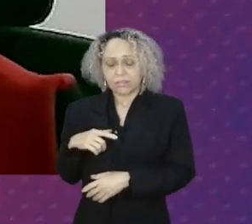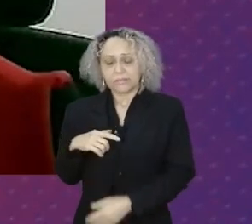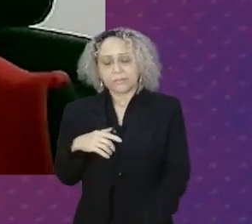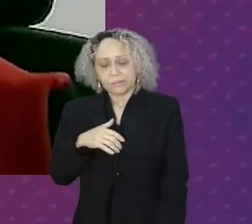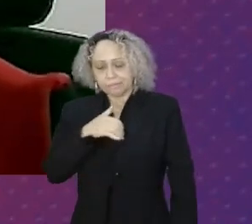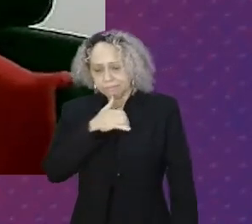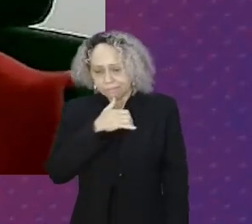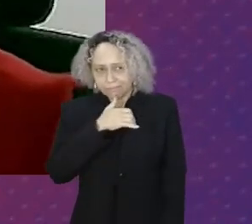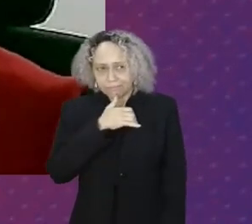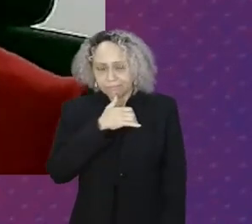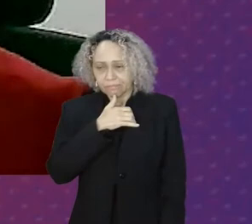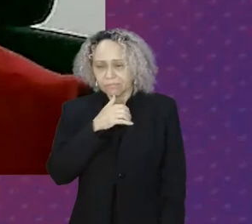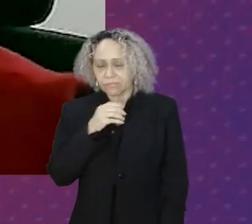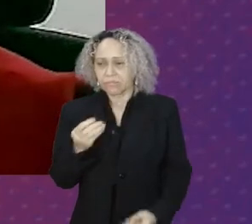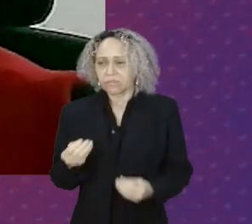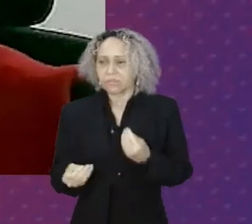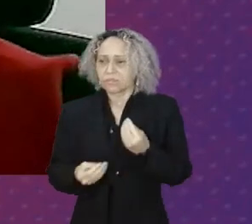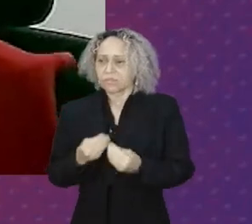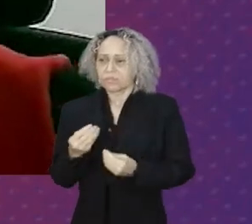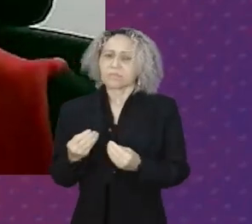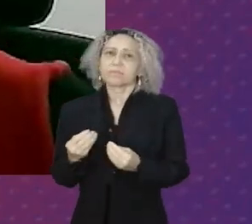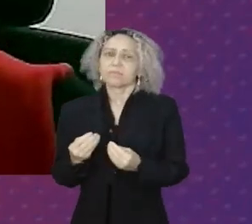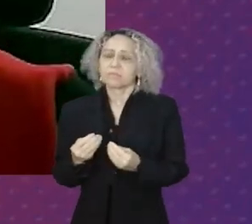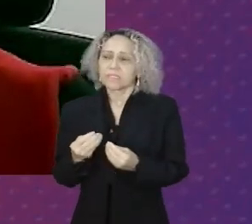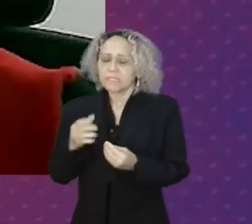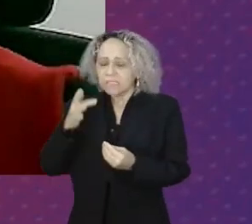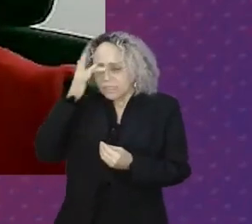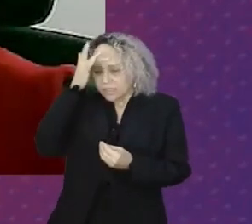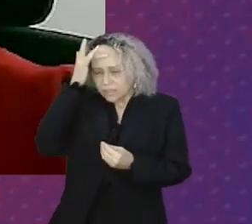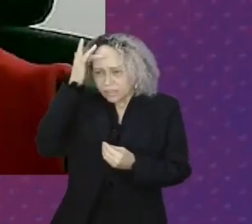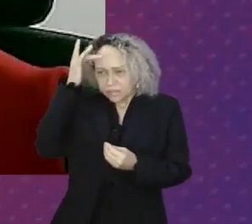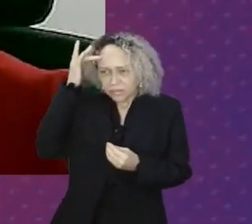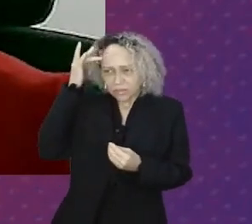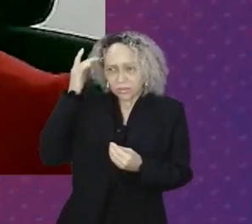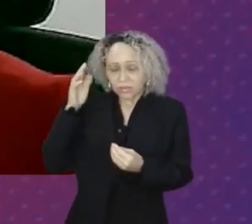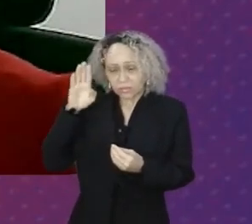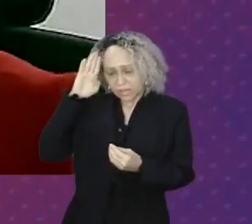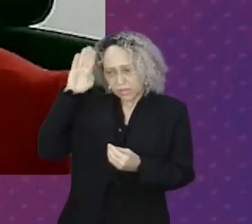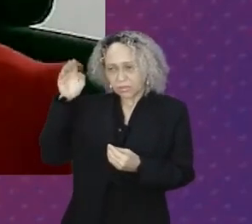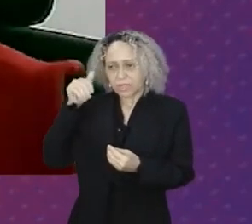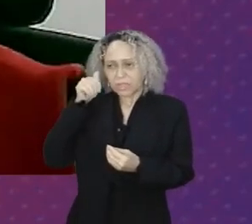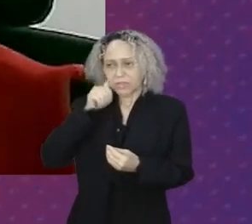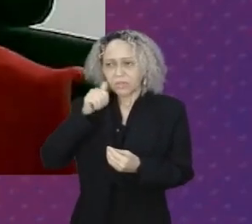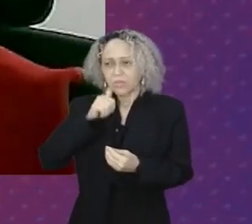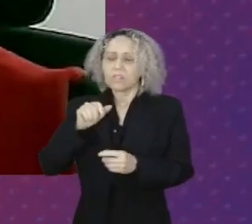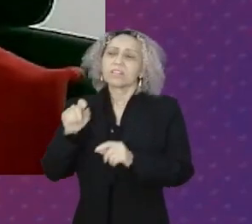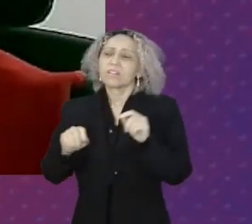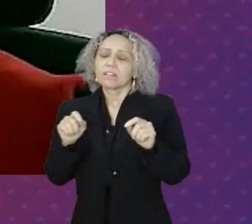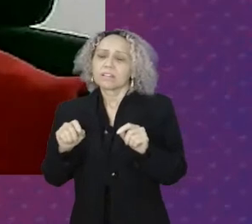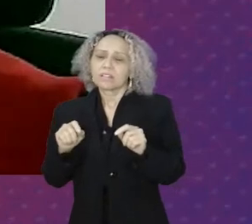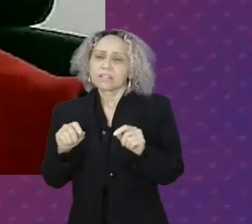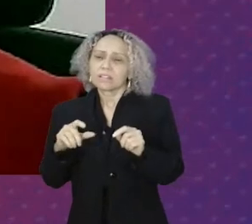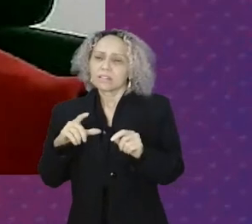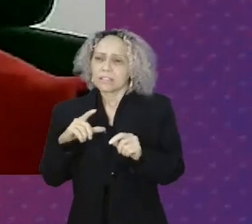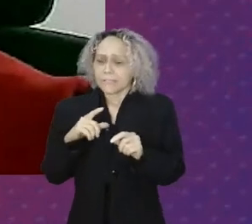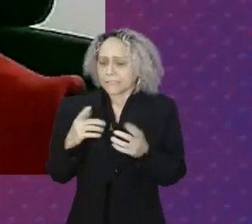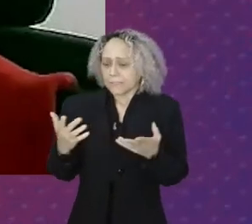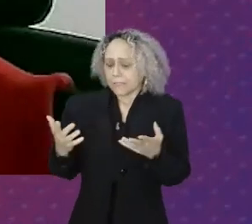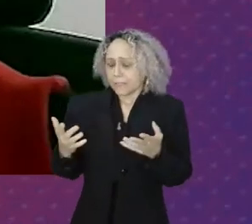persegue as pessoas, fundamentalmente mulheres, de esquerda, e que têm um